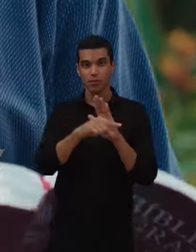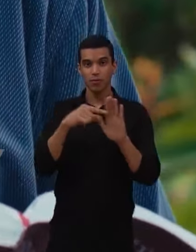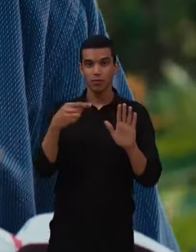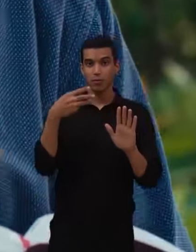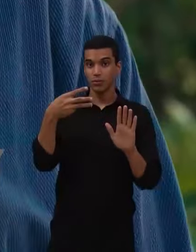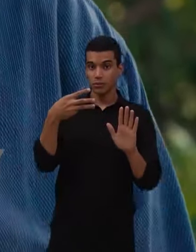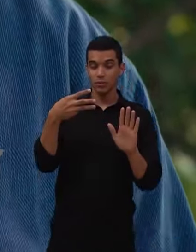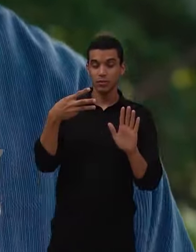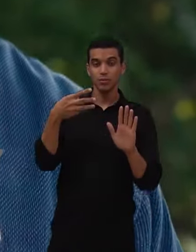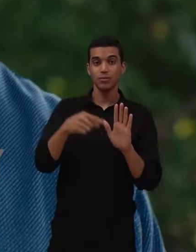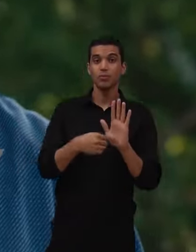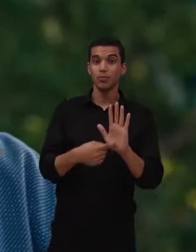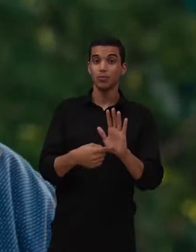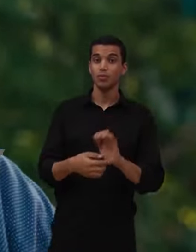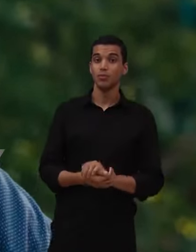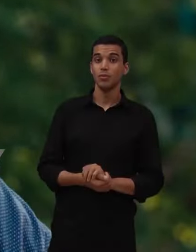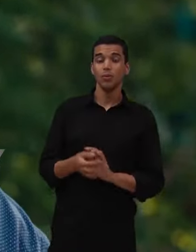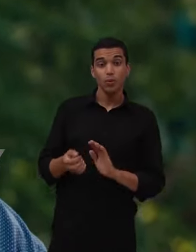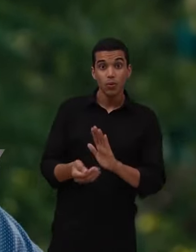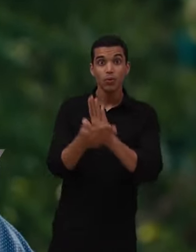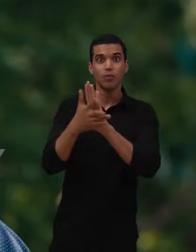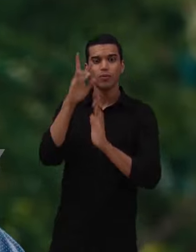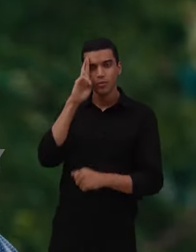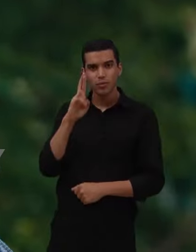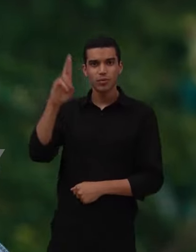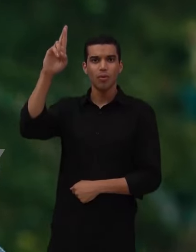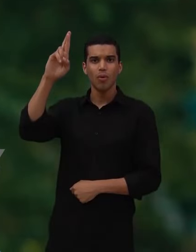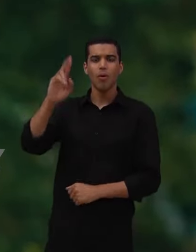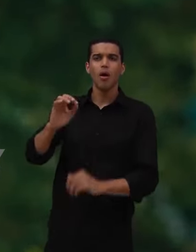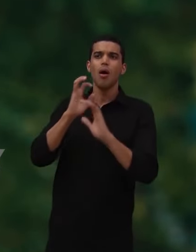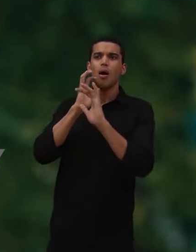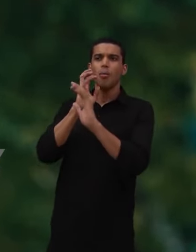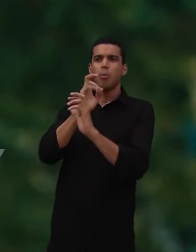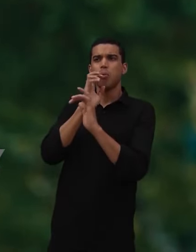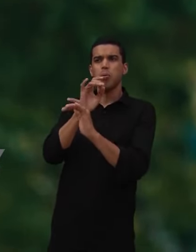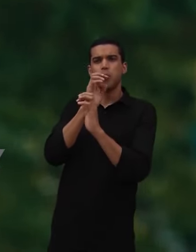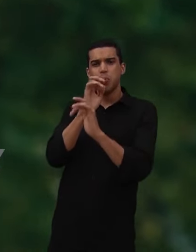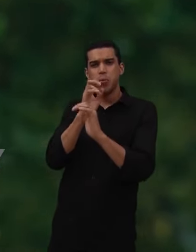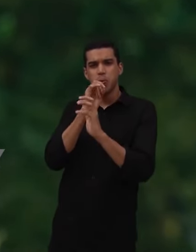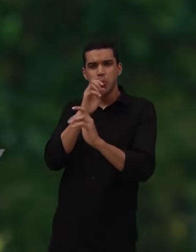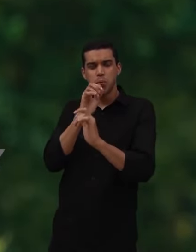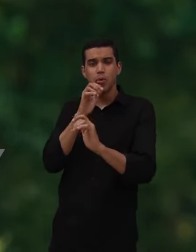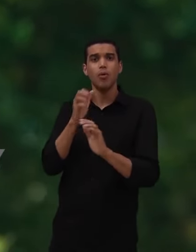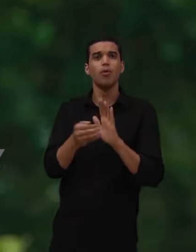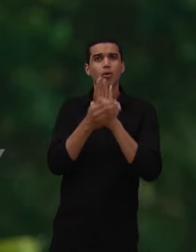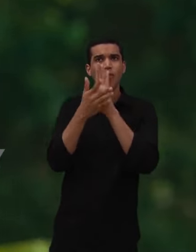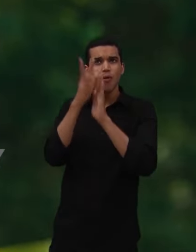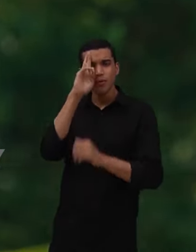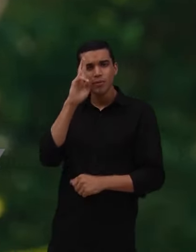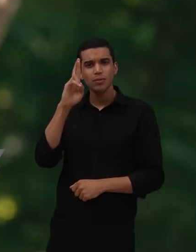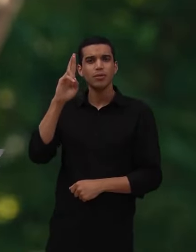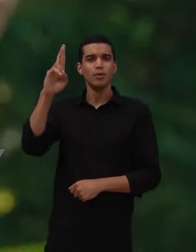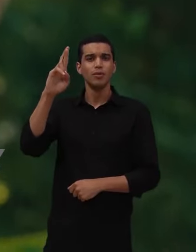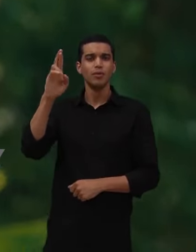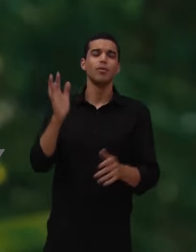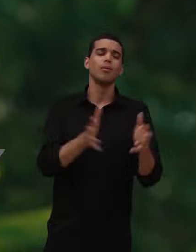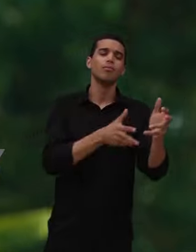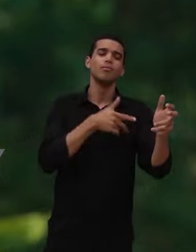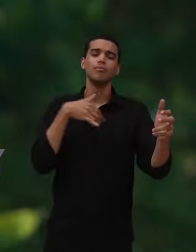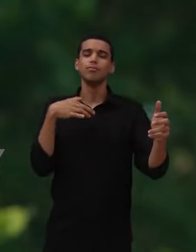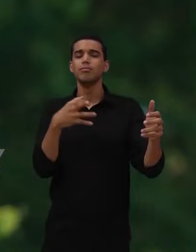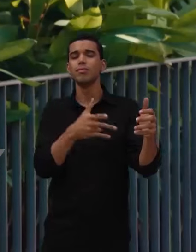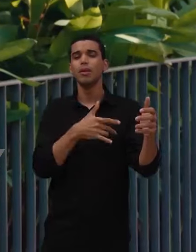número 3, louvai-o com o som de trombeta, louvai-o com o saltério e